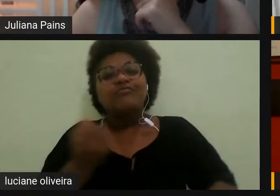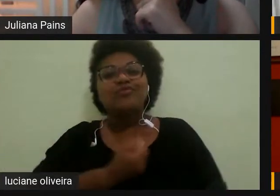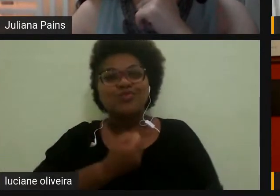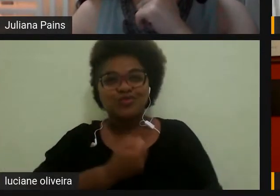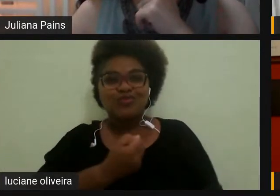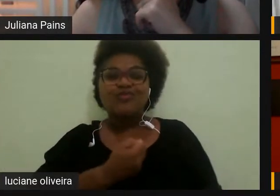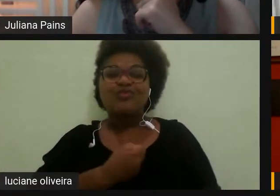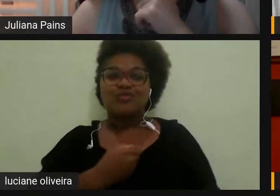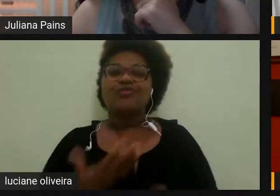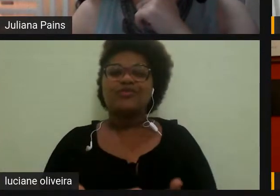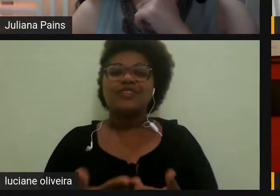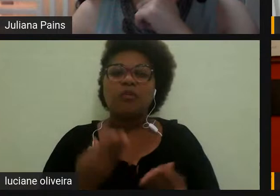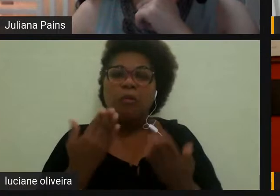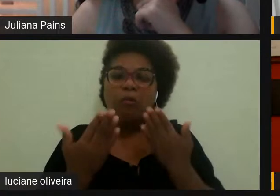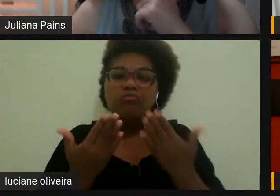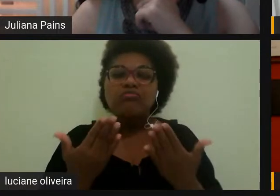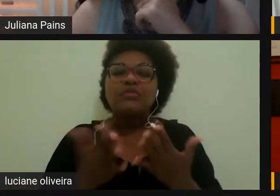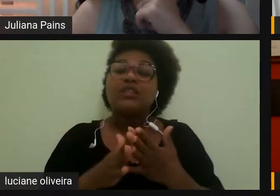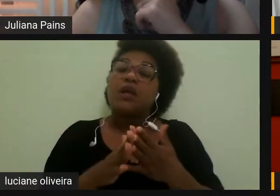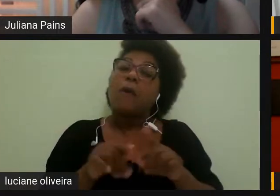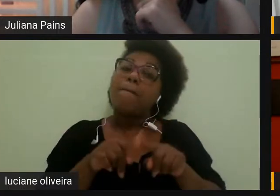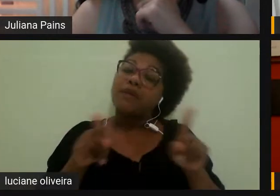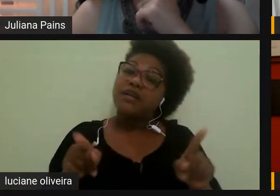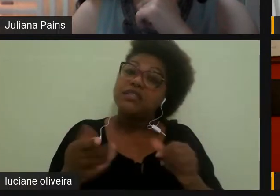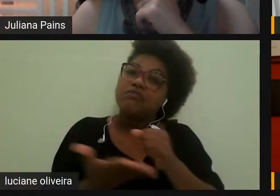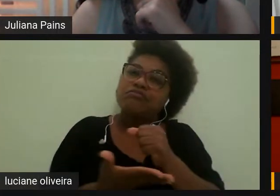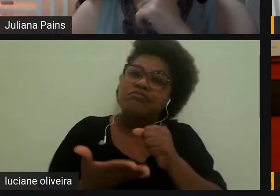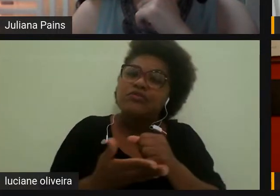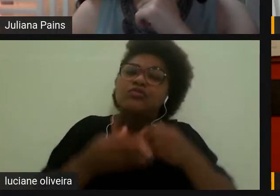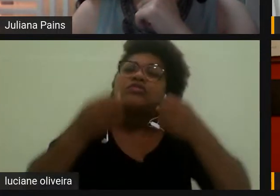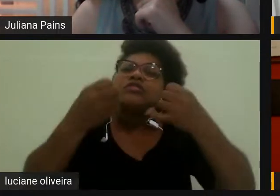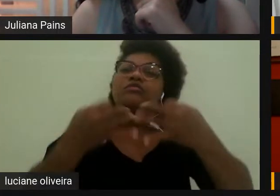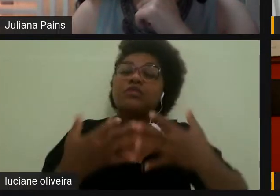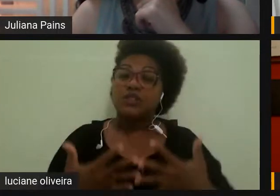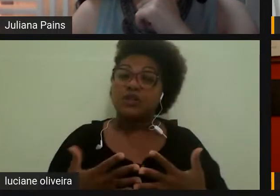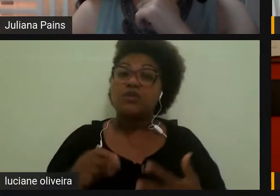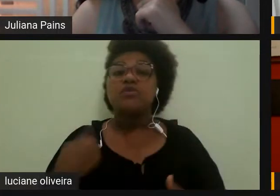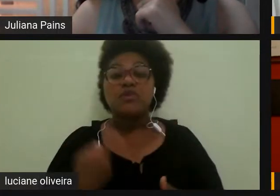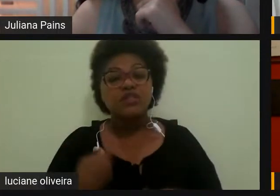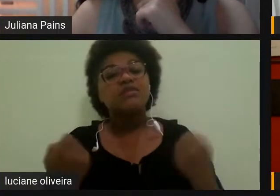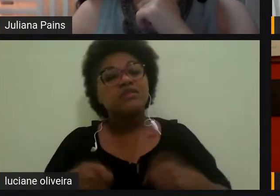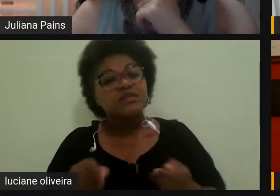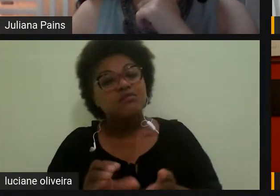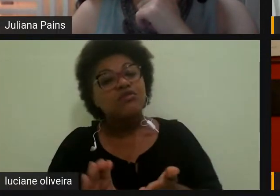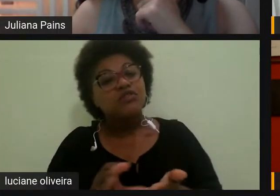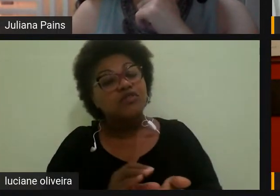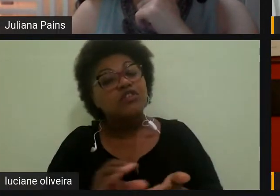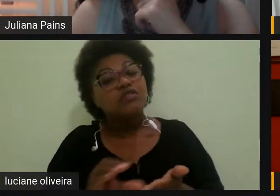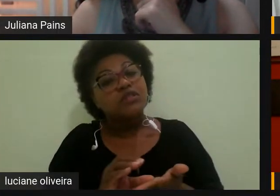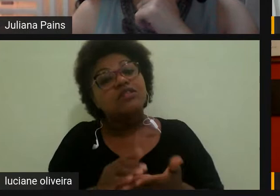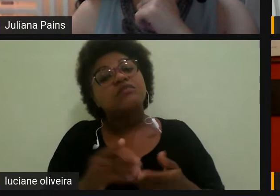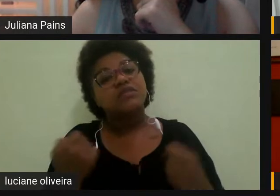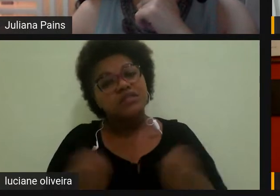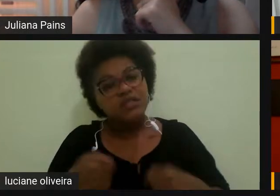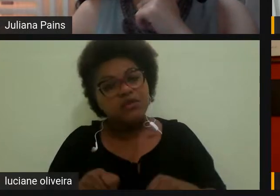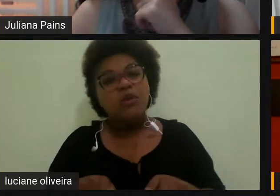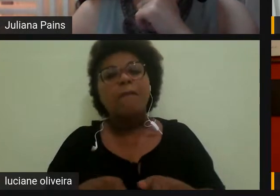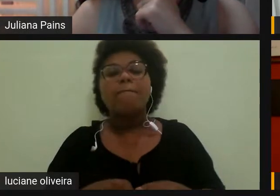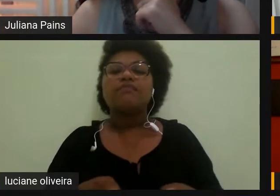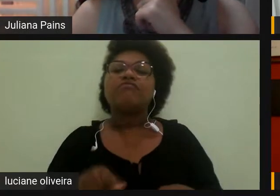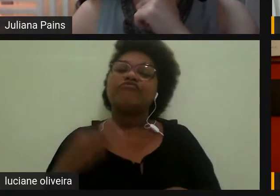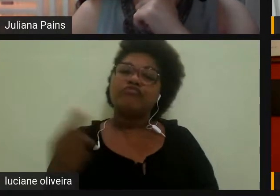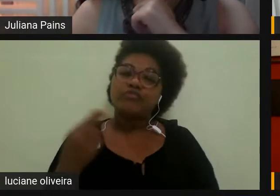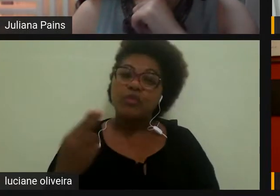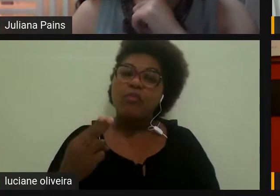testes mais basicamente que o digo é Mas precisamos de investimento e precisamos de mais usuários para nós tentar que estava na